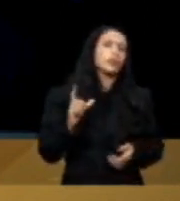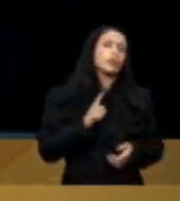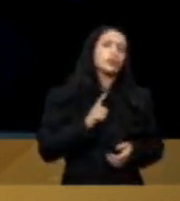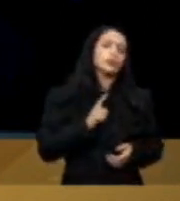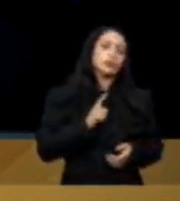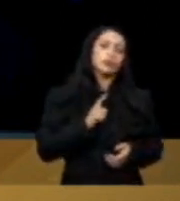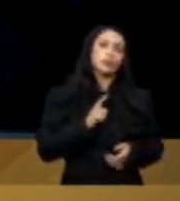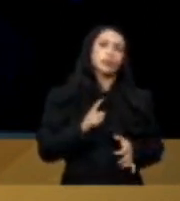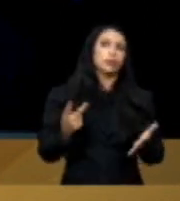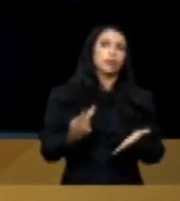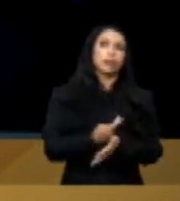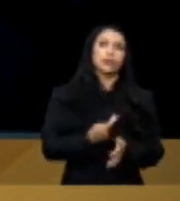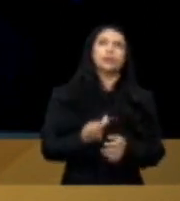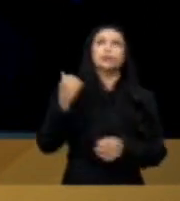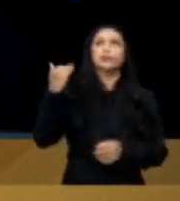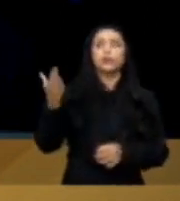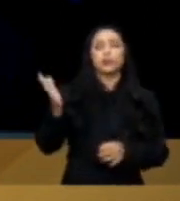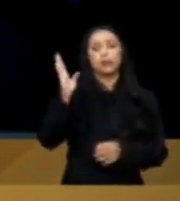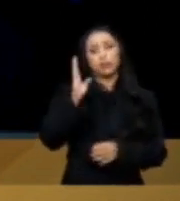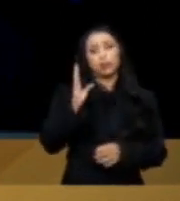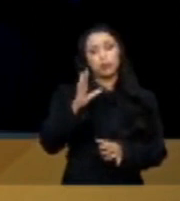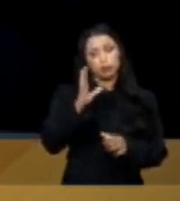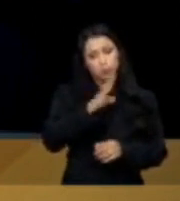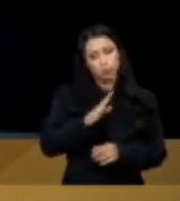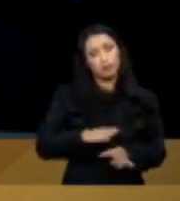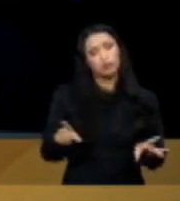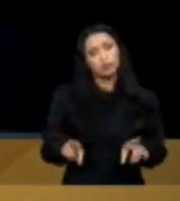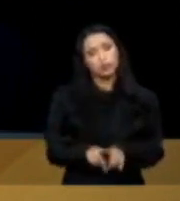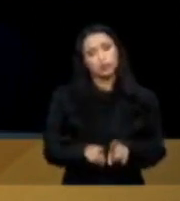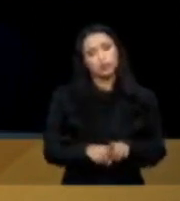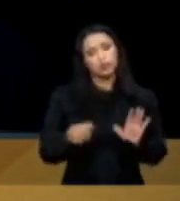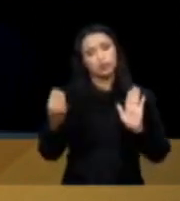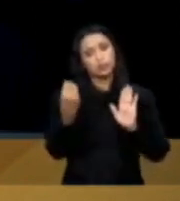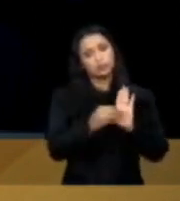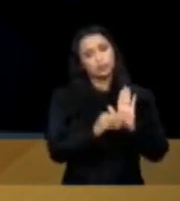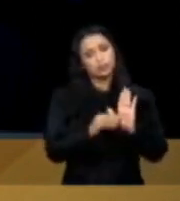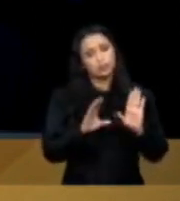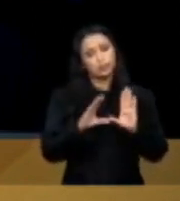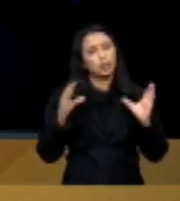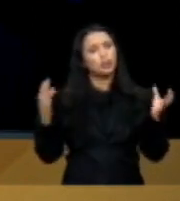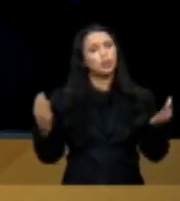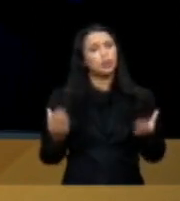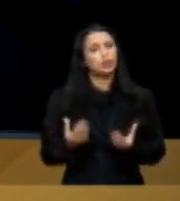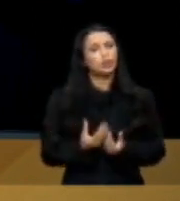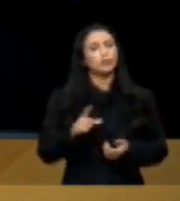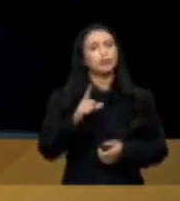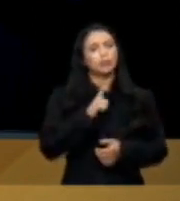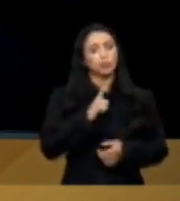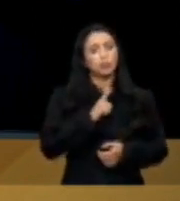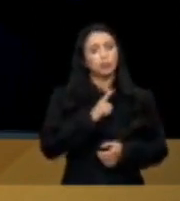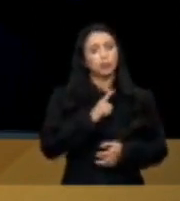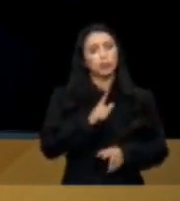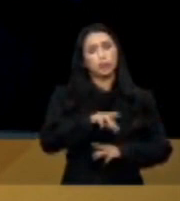atos internacionais, o mais relevante para o deslinde do feito está no disposto na Convenção sobre a Proteção e Promoção